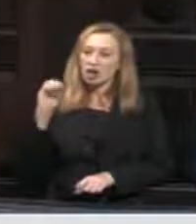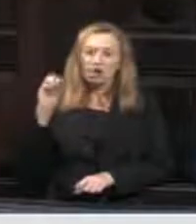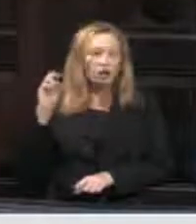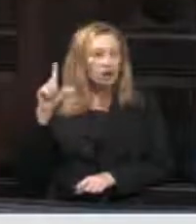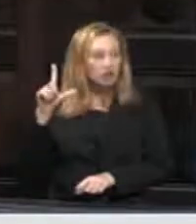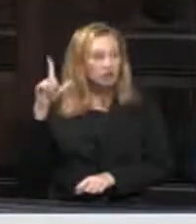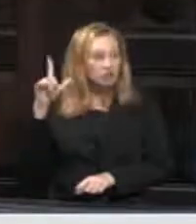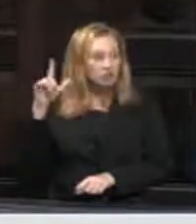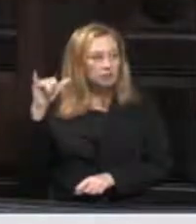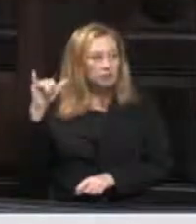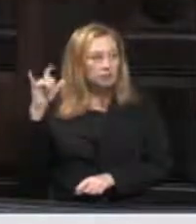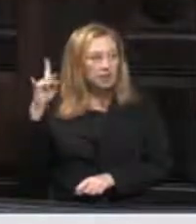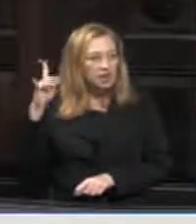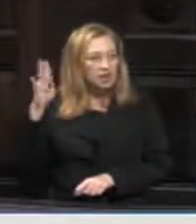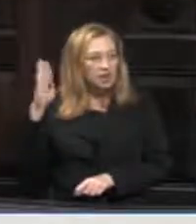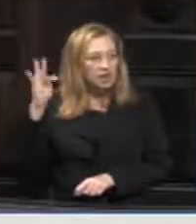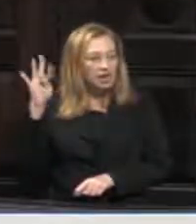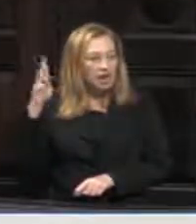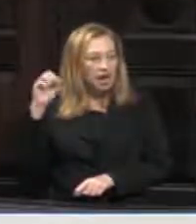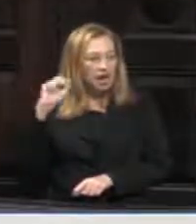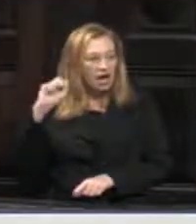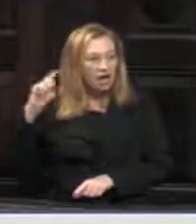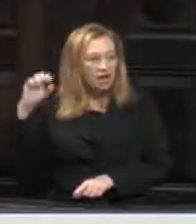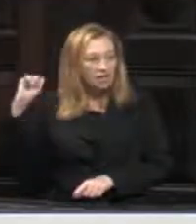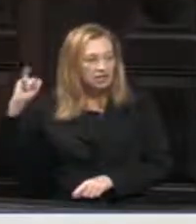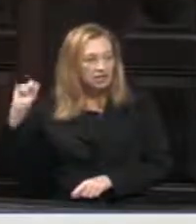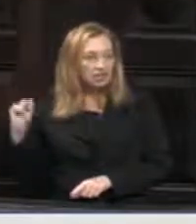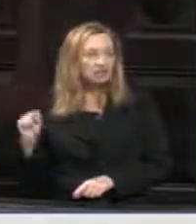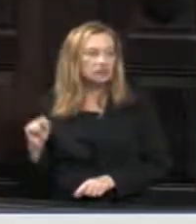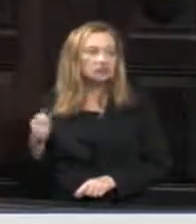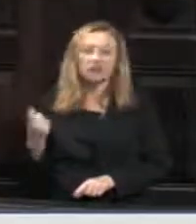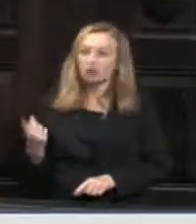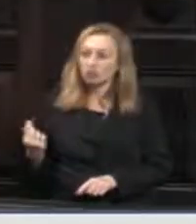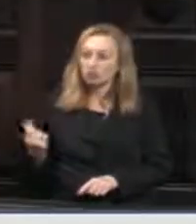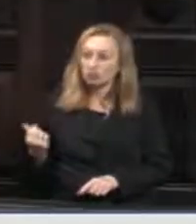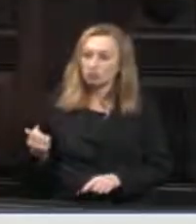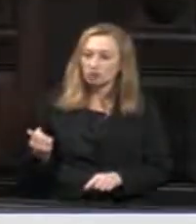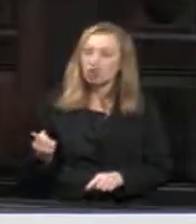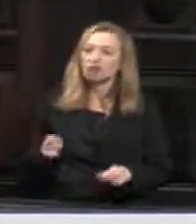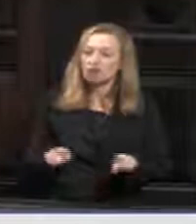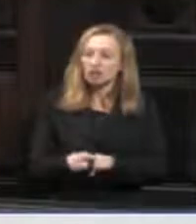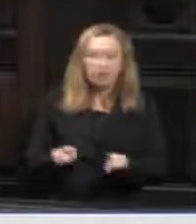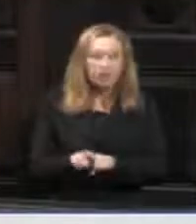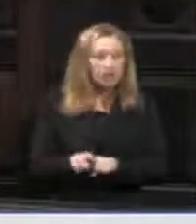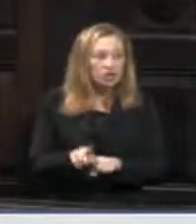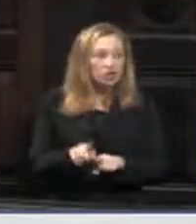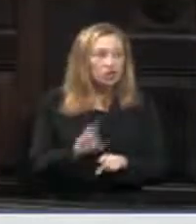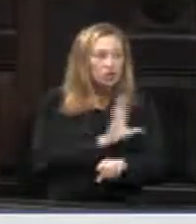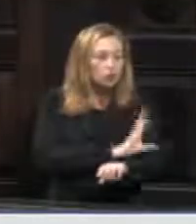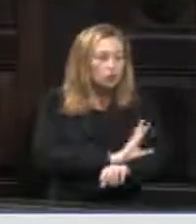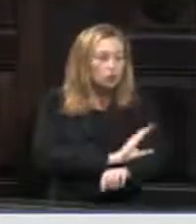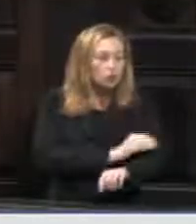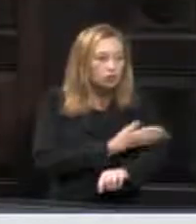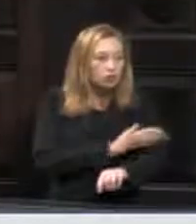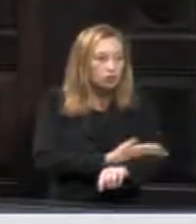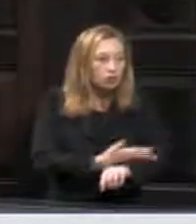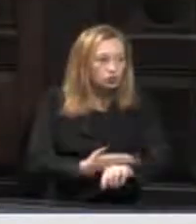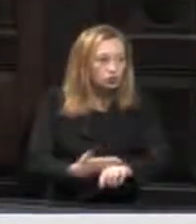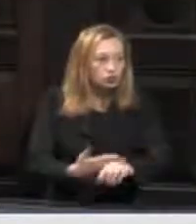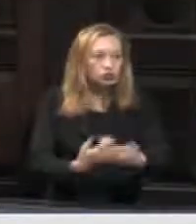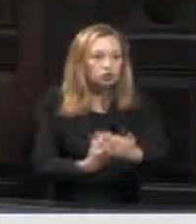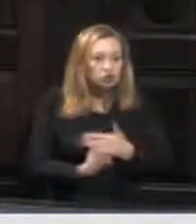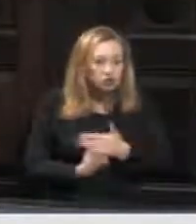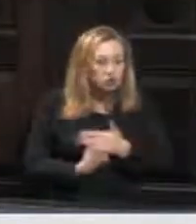economia e conservadores nos costumes. E aí vem uma outra